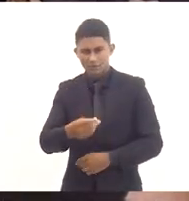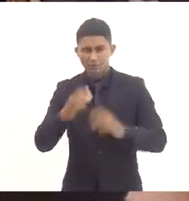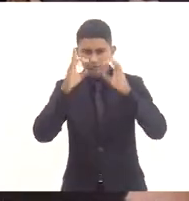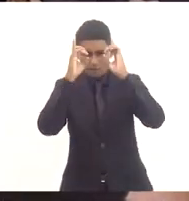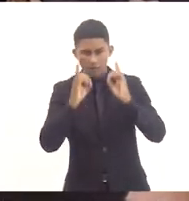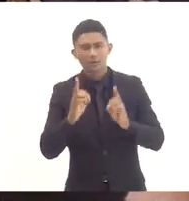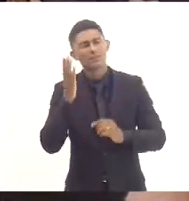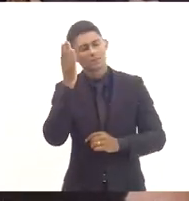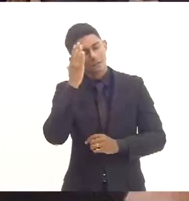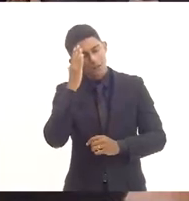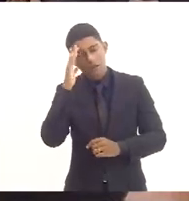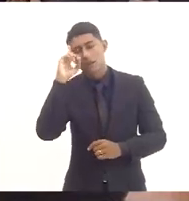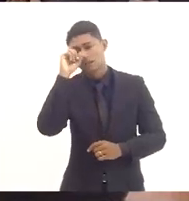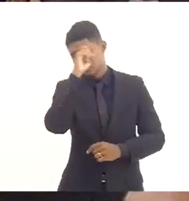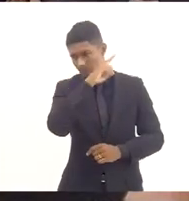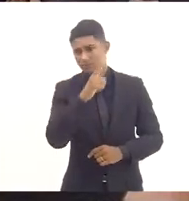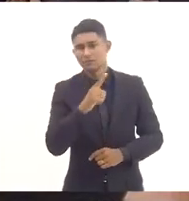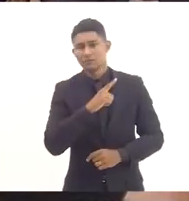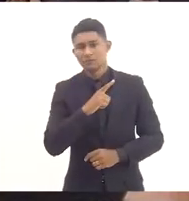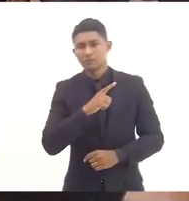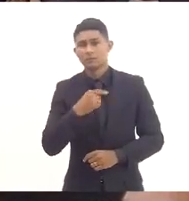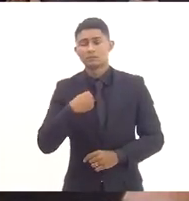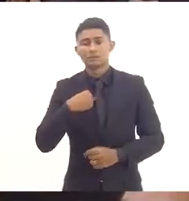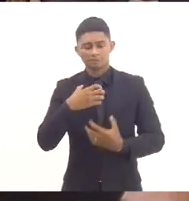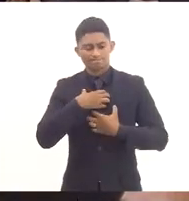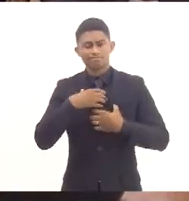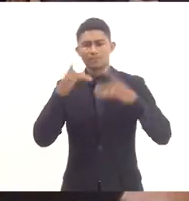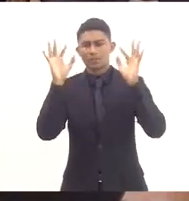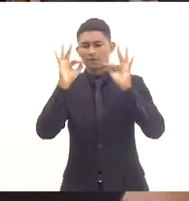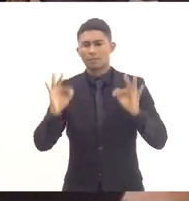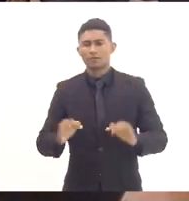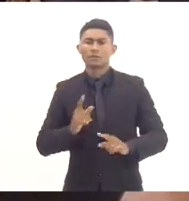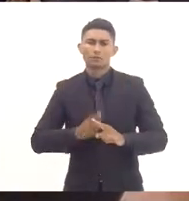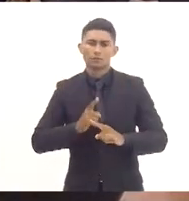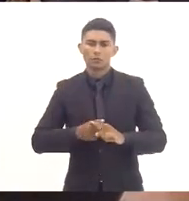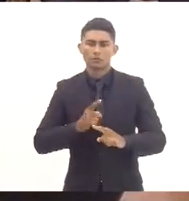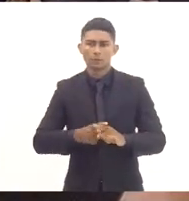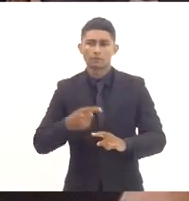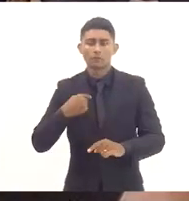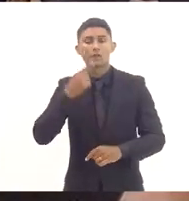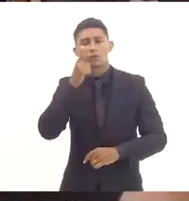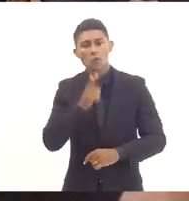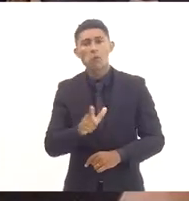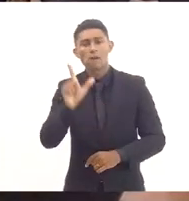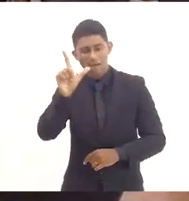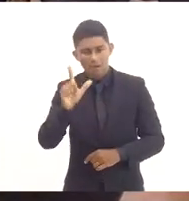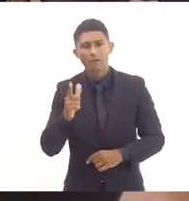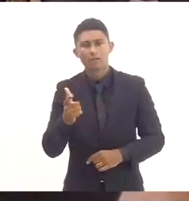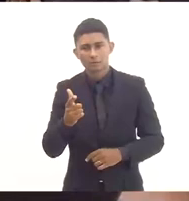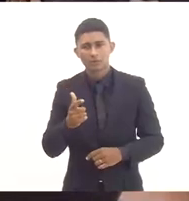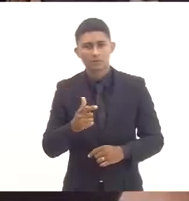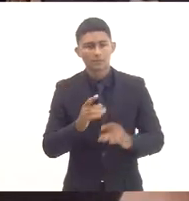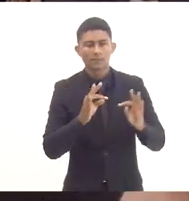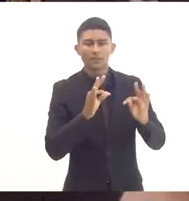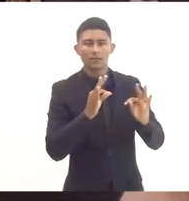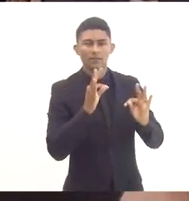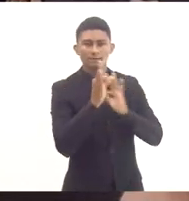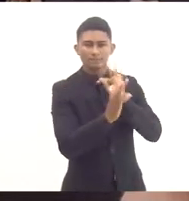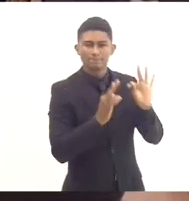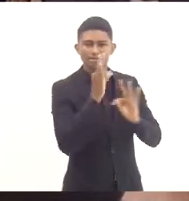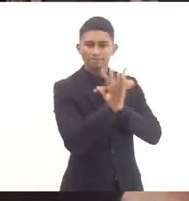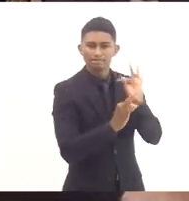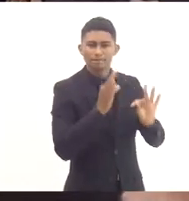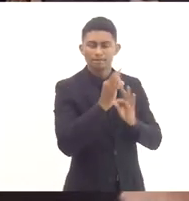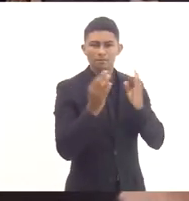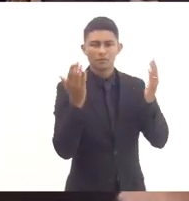sabe que das nossas dificuldades eu sou uma pessoa felizarda porque eu tenho condições de arcar com as terapias né Eu